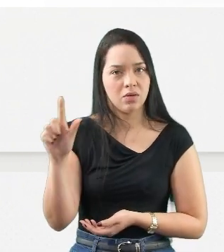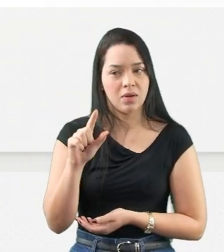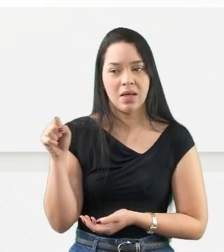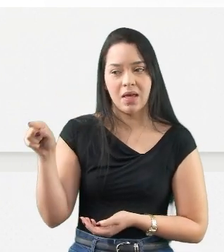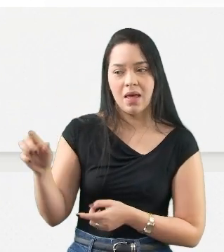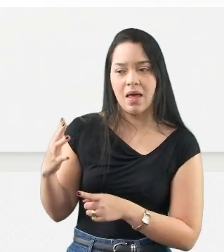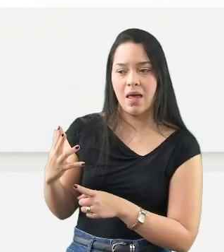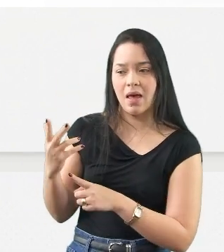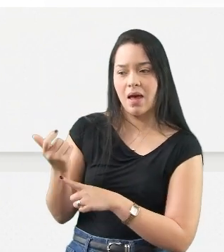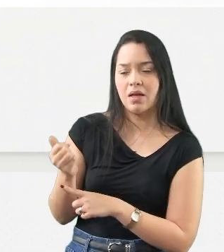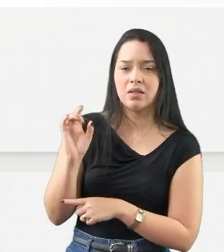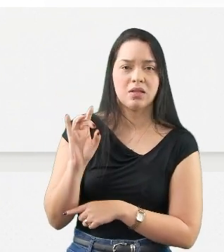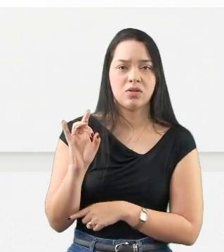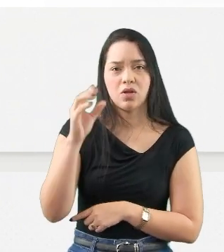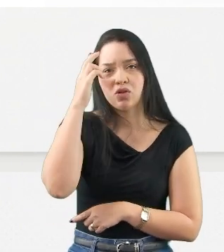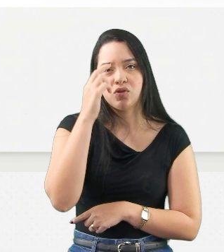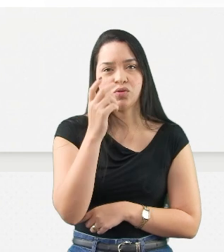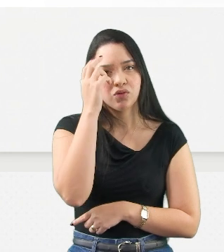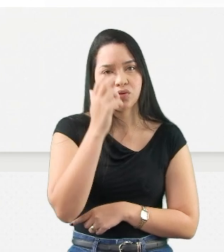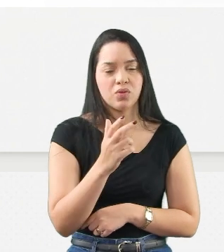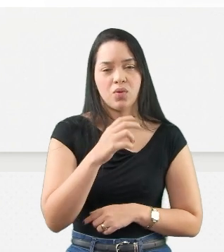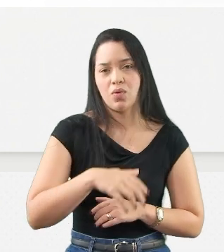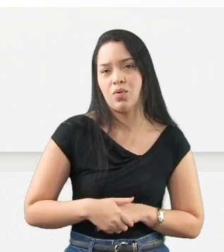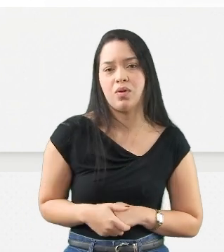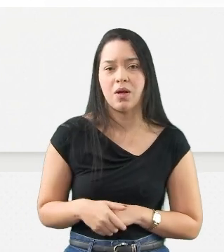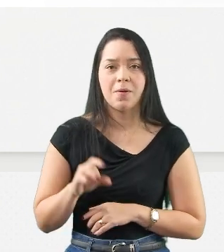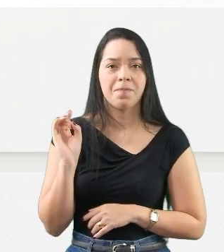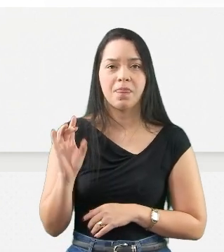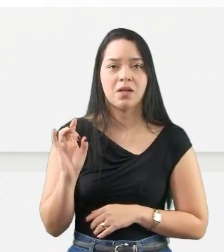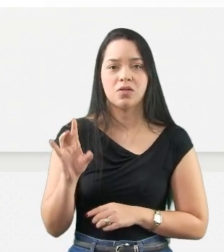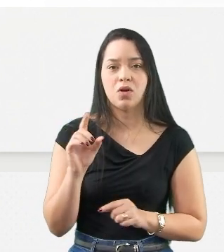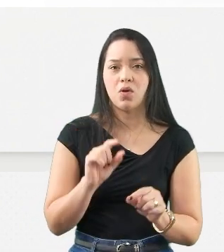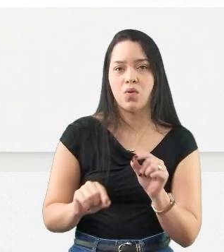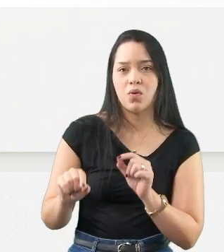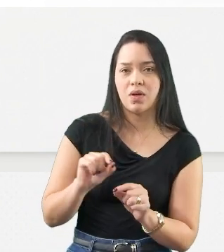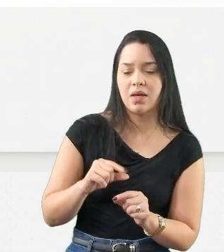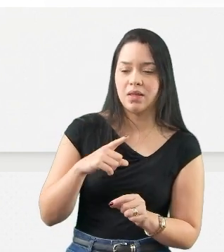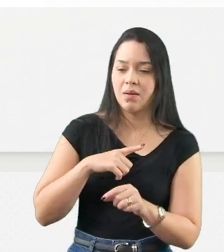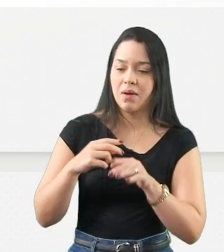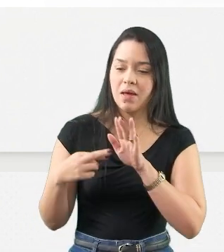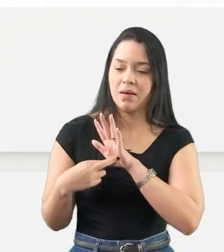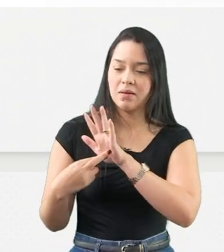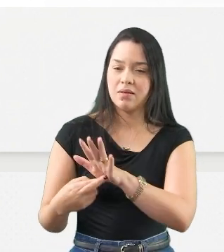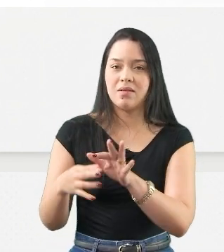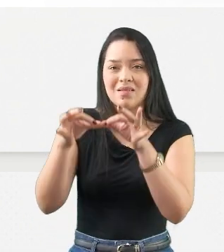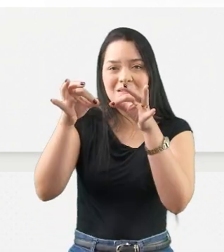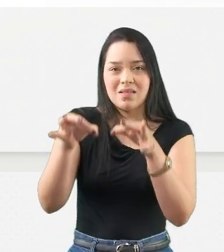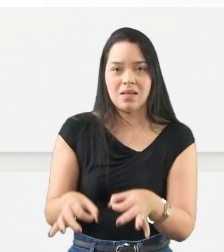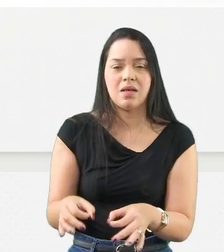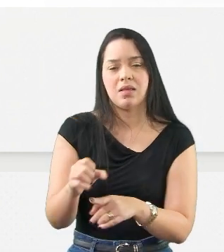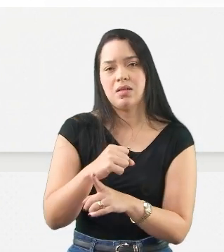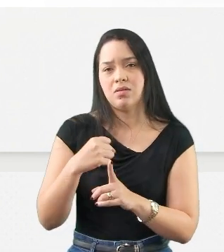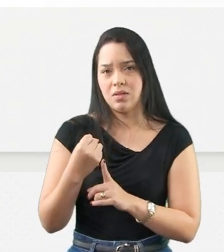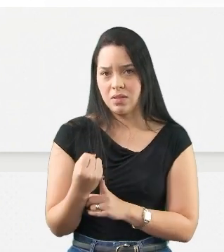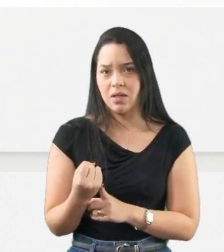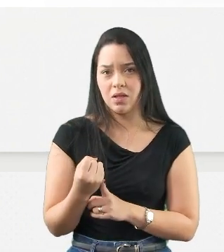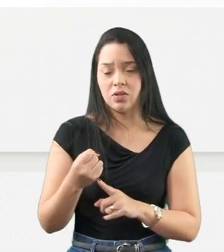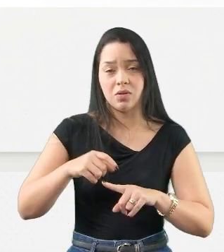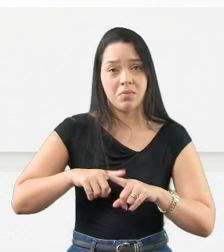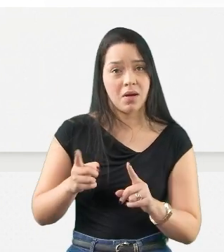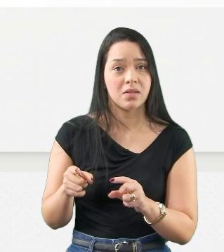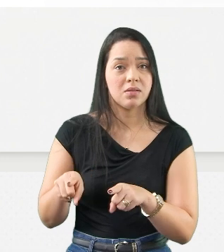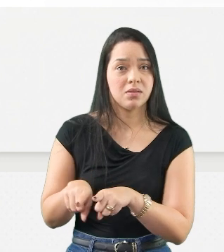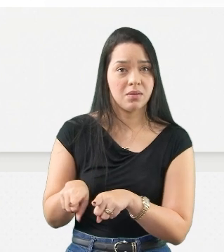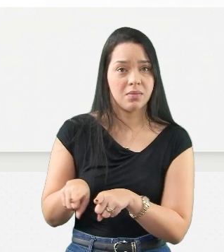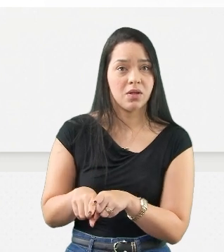arte, né? A literatura ela não é história, ela não tem como finalidade fazer uma representação fiel, né, da sociedade, mas ela de